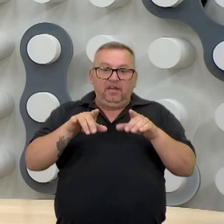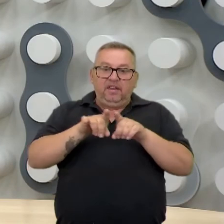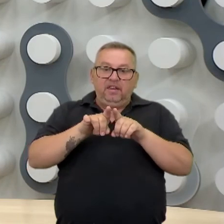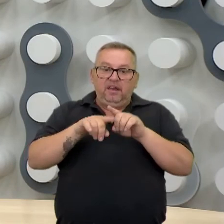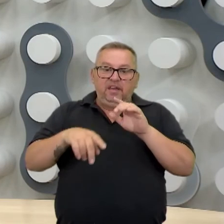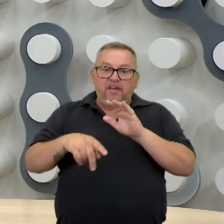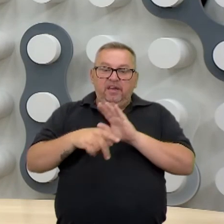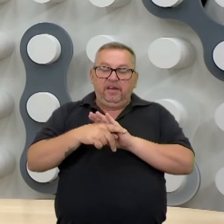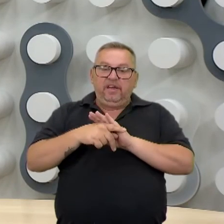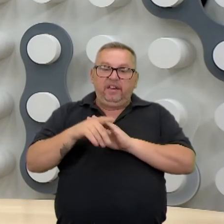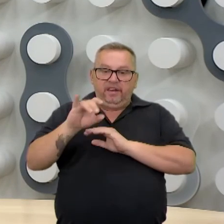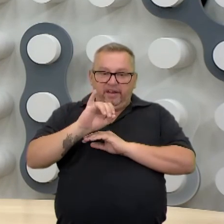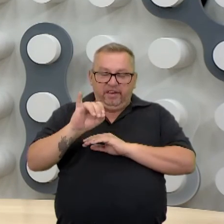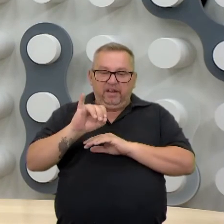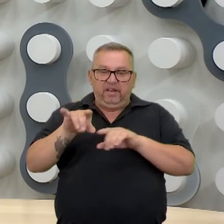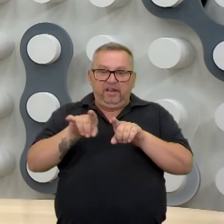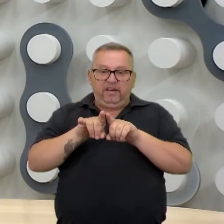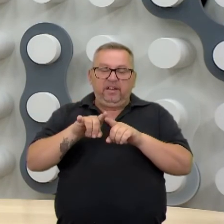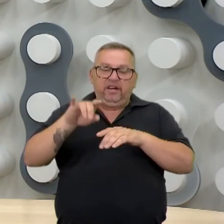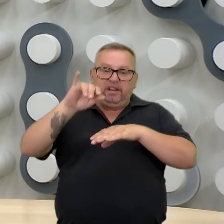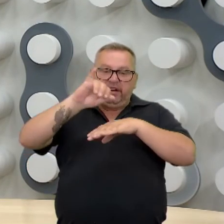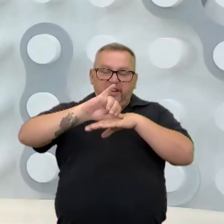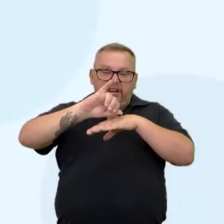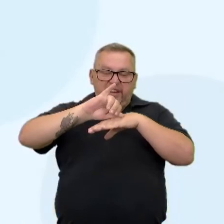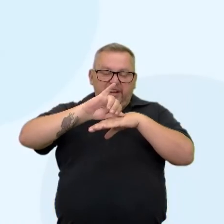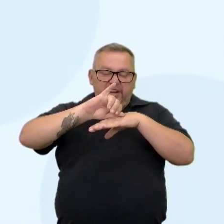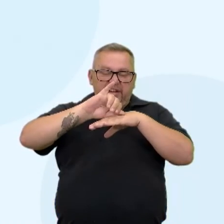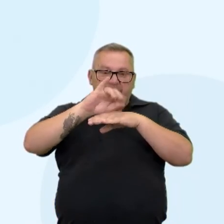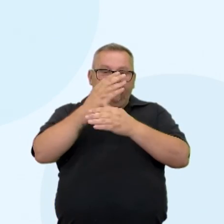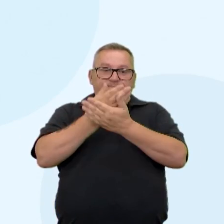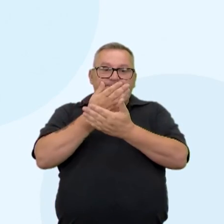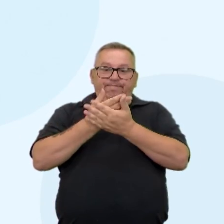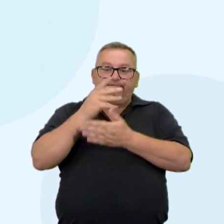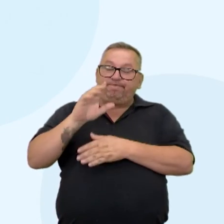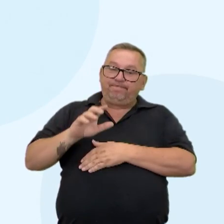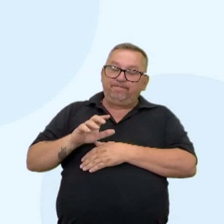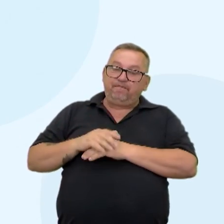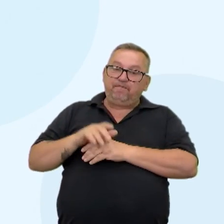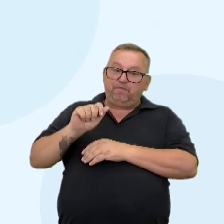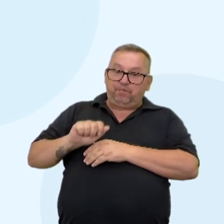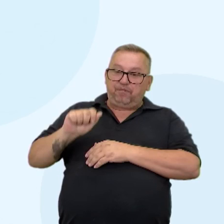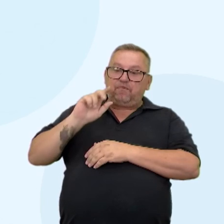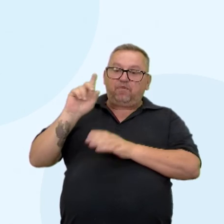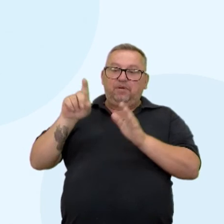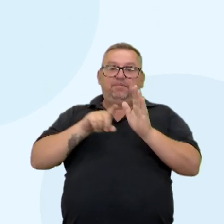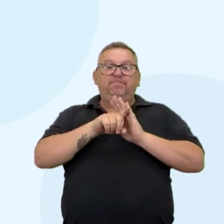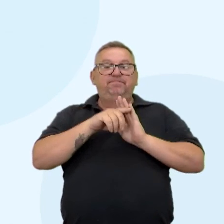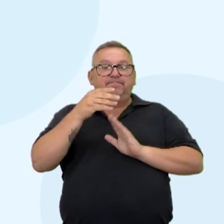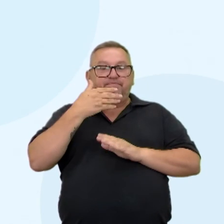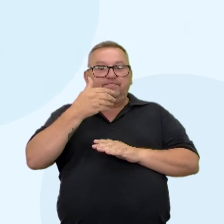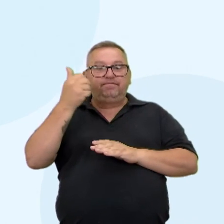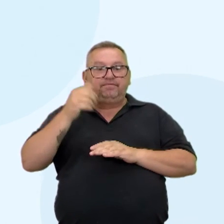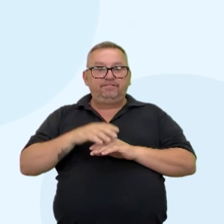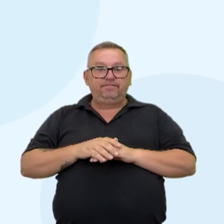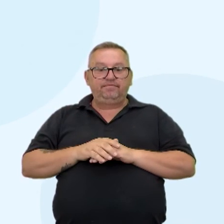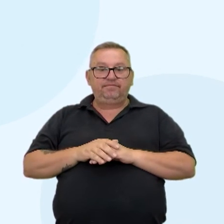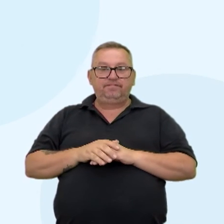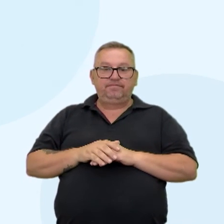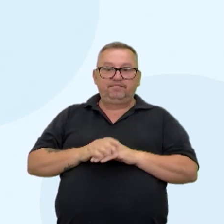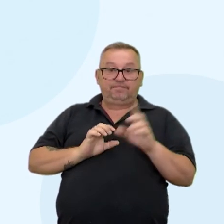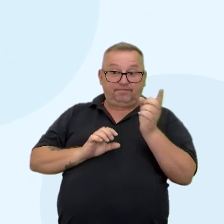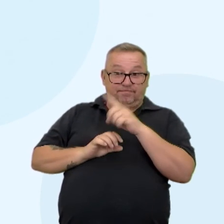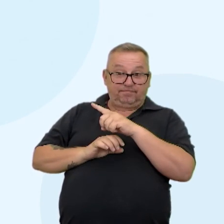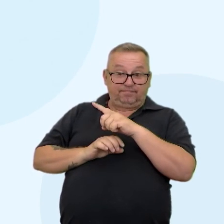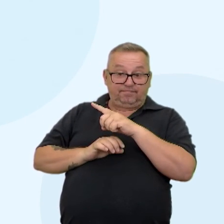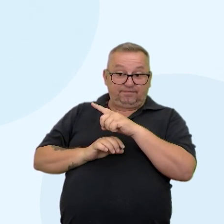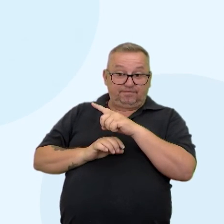desses institutos, desses núcleos de estudos e dessas associações para vocês estarem pesquisando melhor. Tem outras informações além